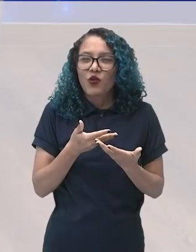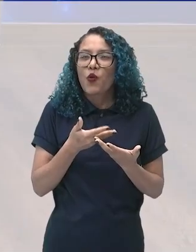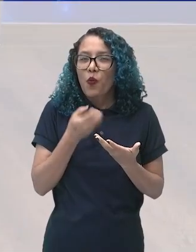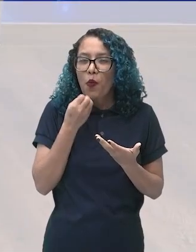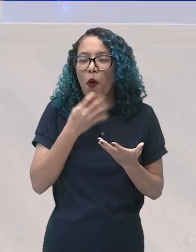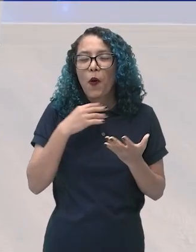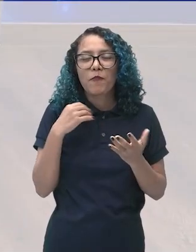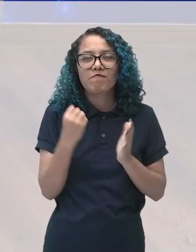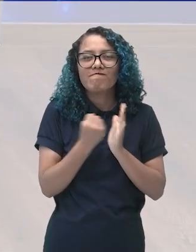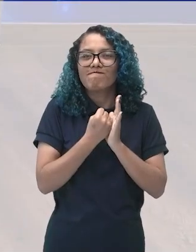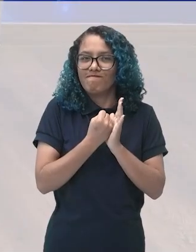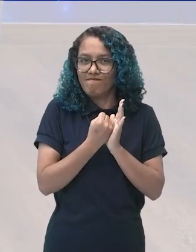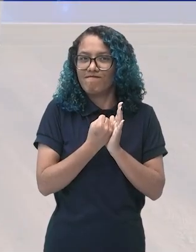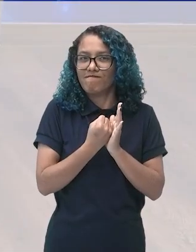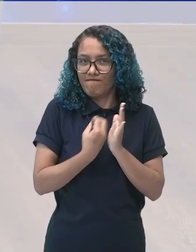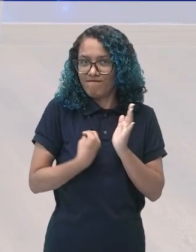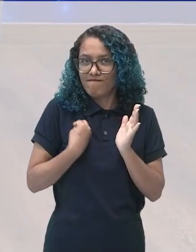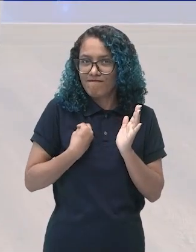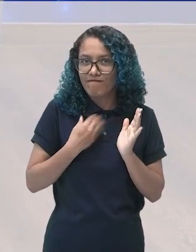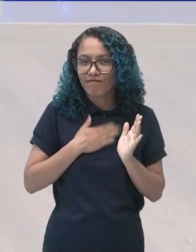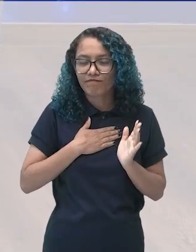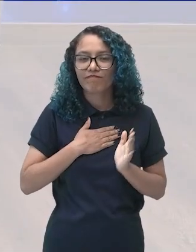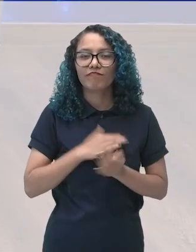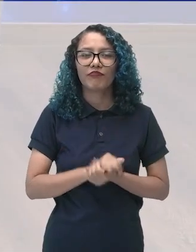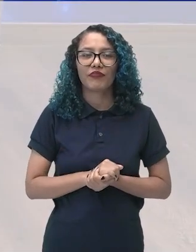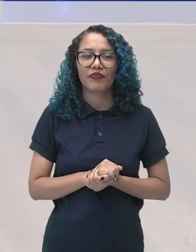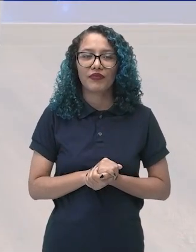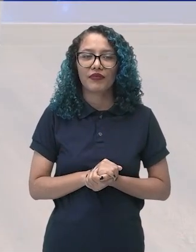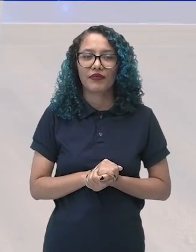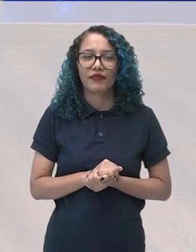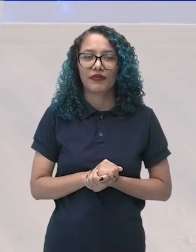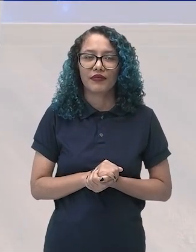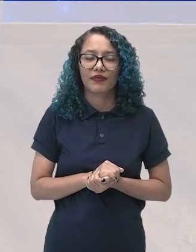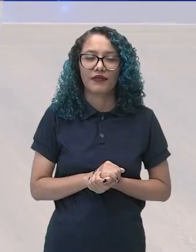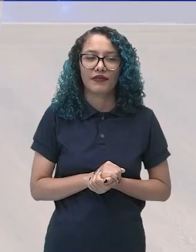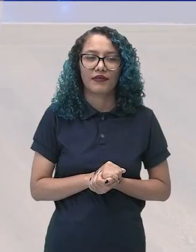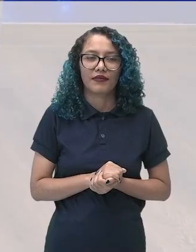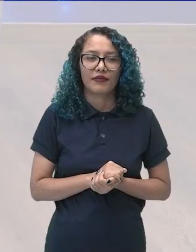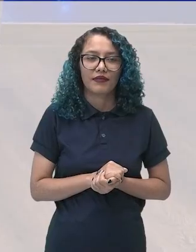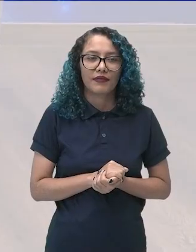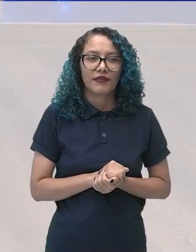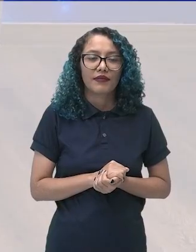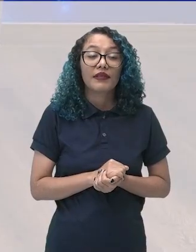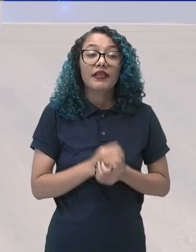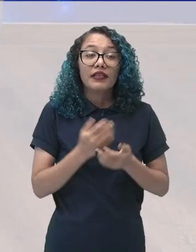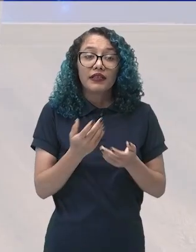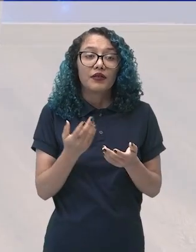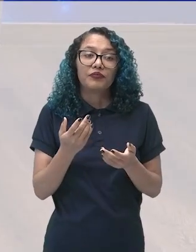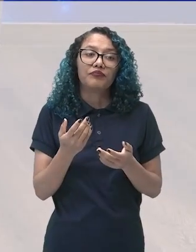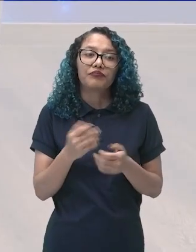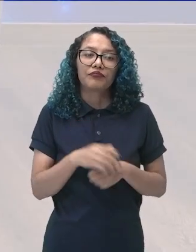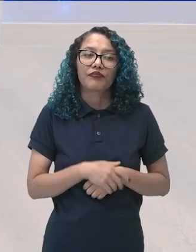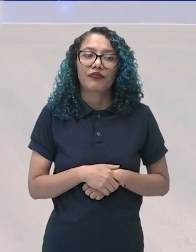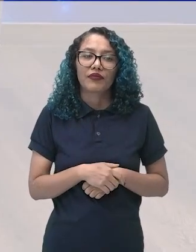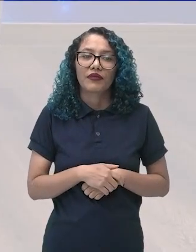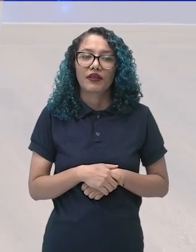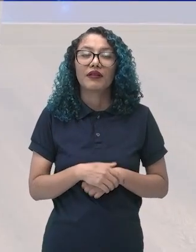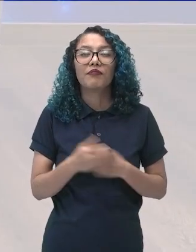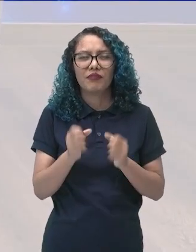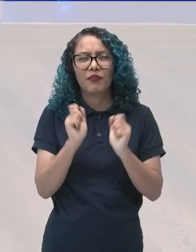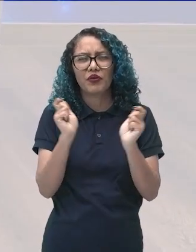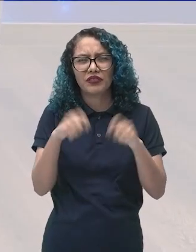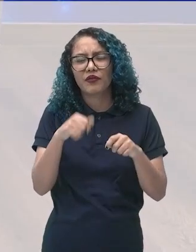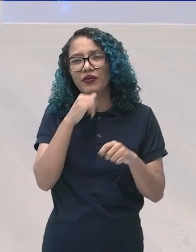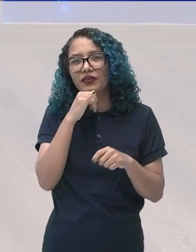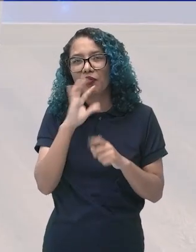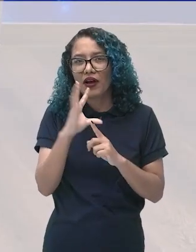marco. E certamente significou que a sua arte vai passar a fazer conexões com as outras artes